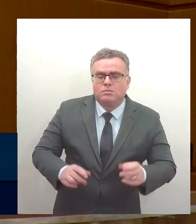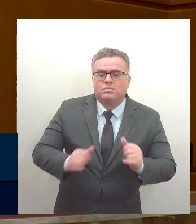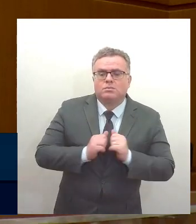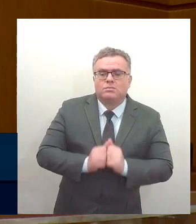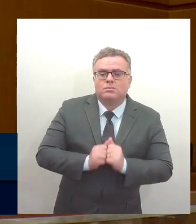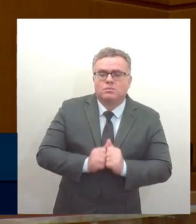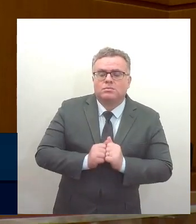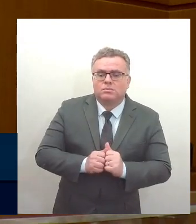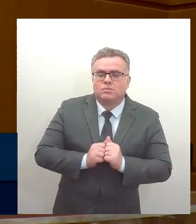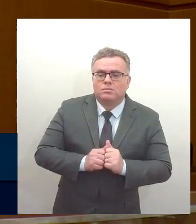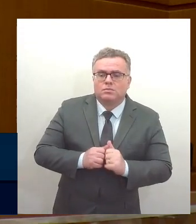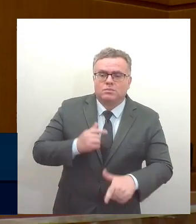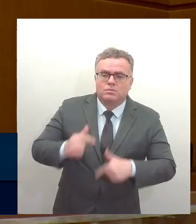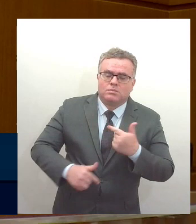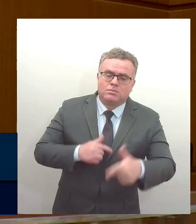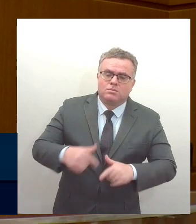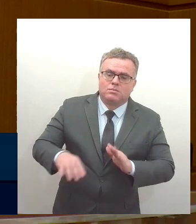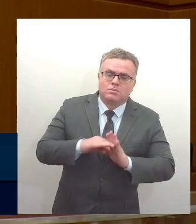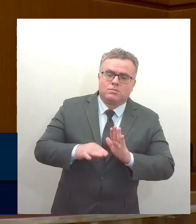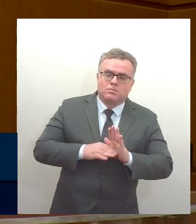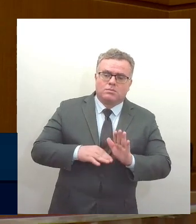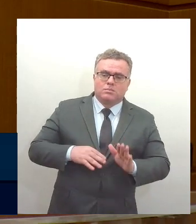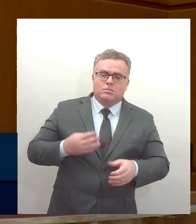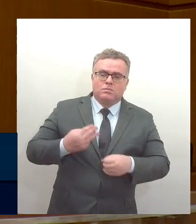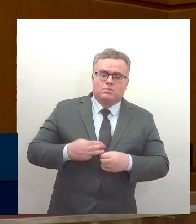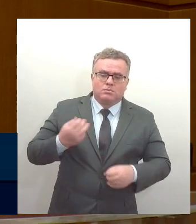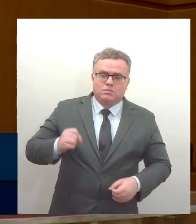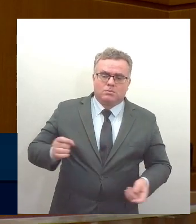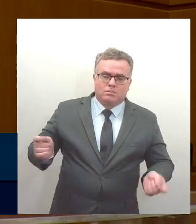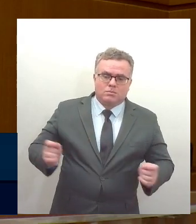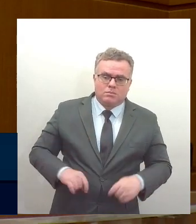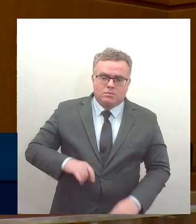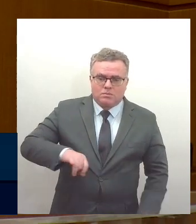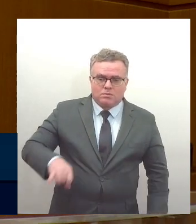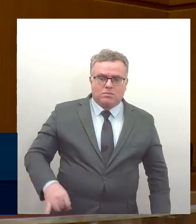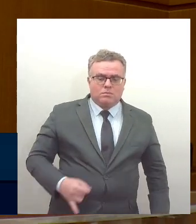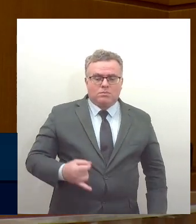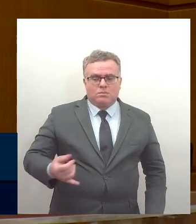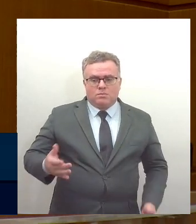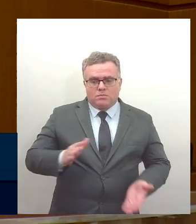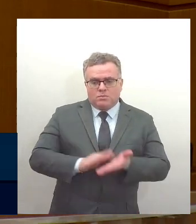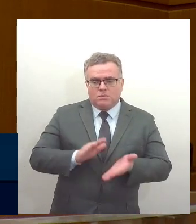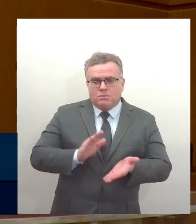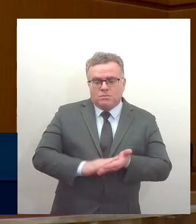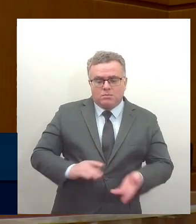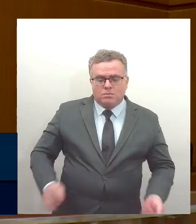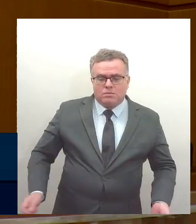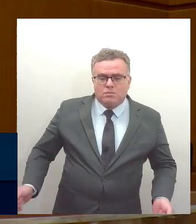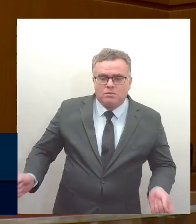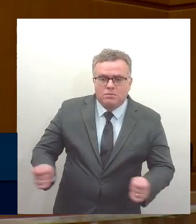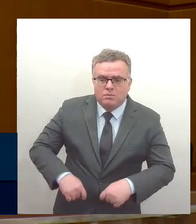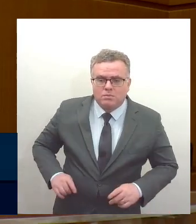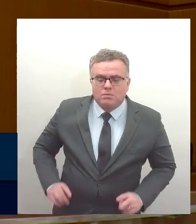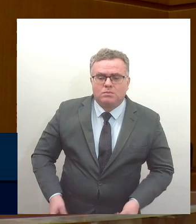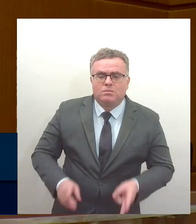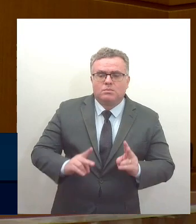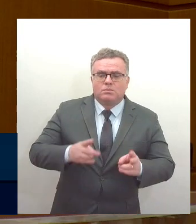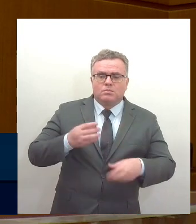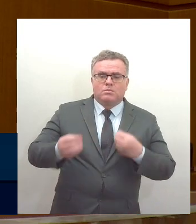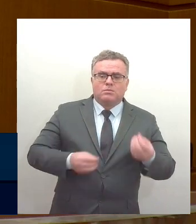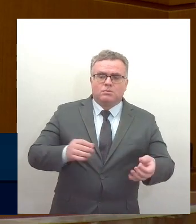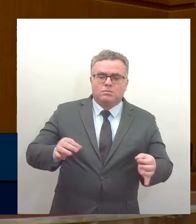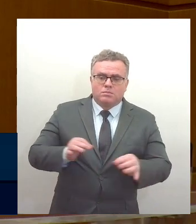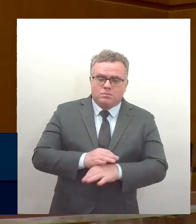sergipanos. E aproveito para parabenizar não apenas o governador Fábio Mitidieri pela iniciativa, como também